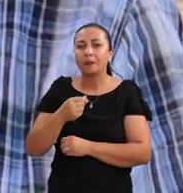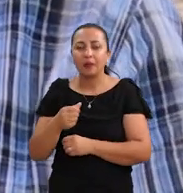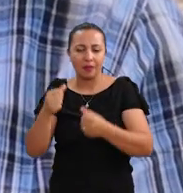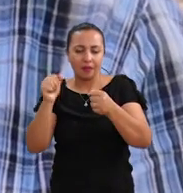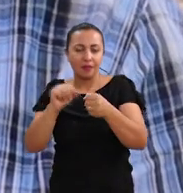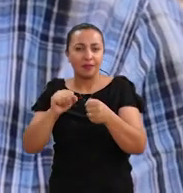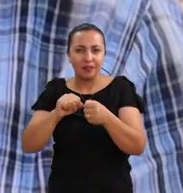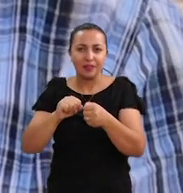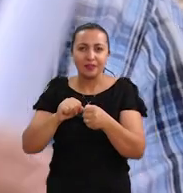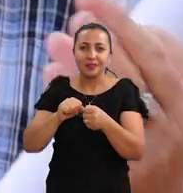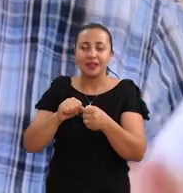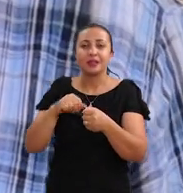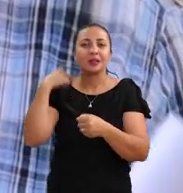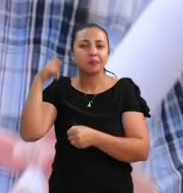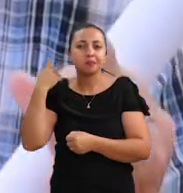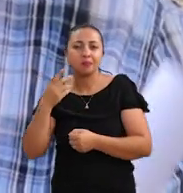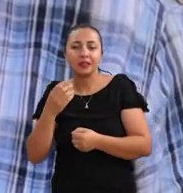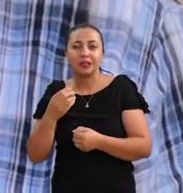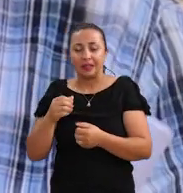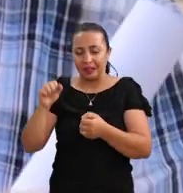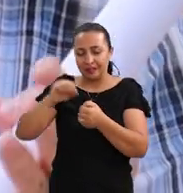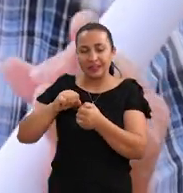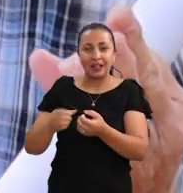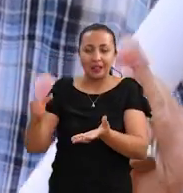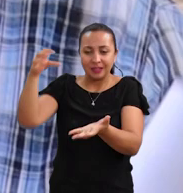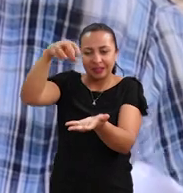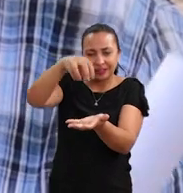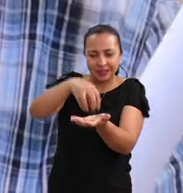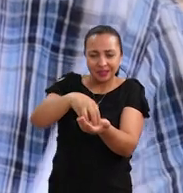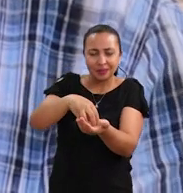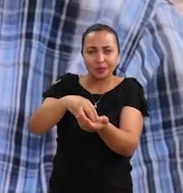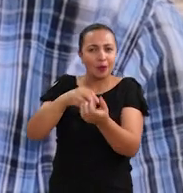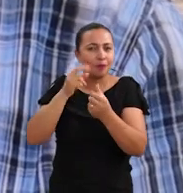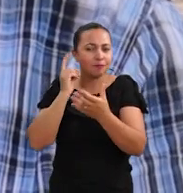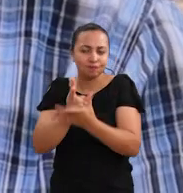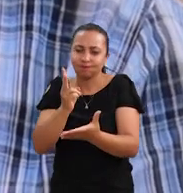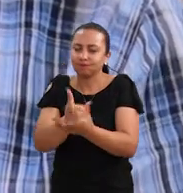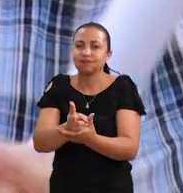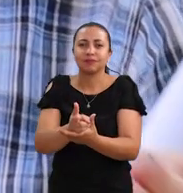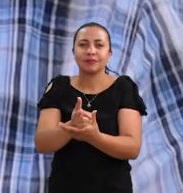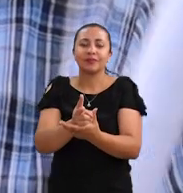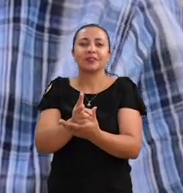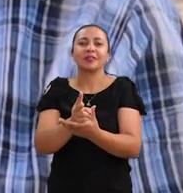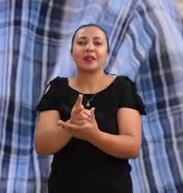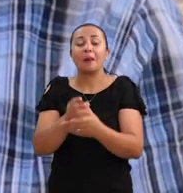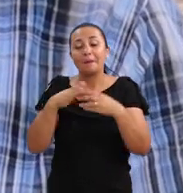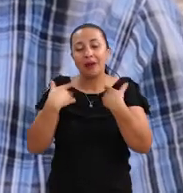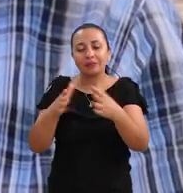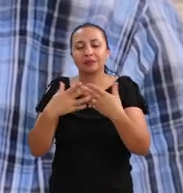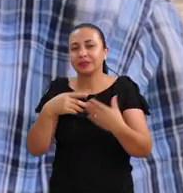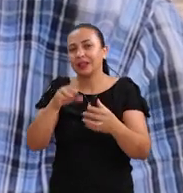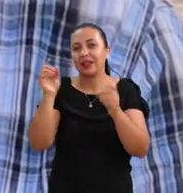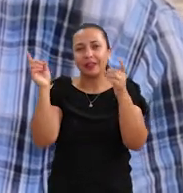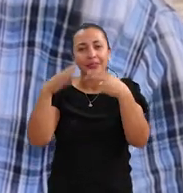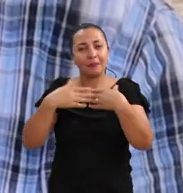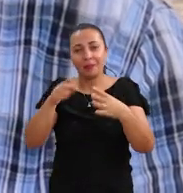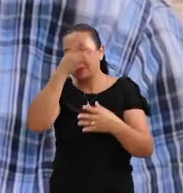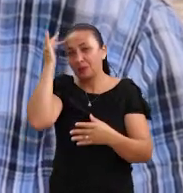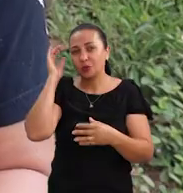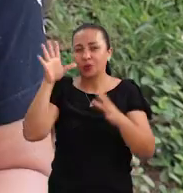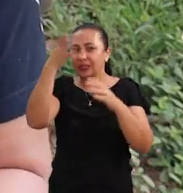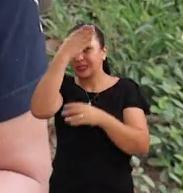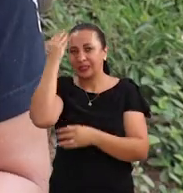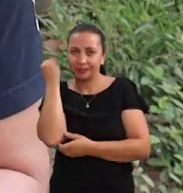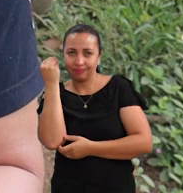estabelecessem políticas, né, de instalações de centros permanentes de ecoterapia para atender uma demanda de pessoas tão